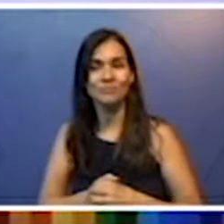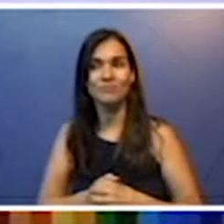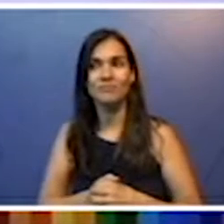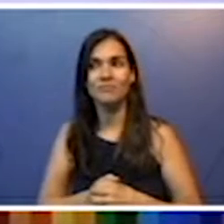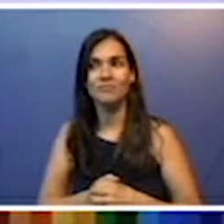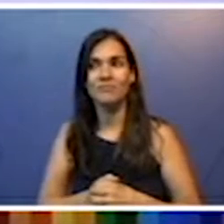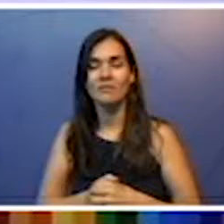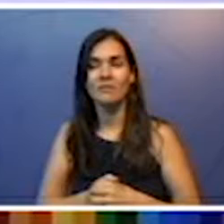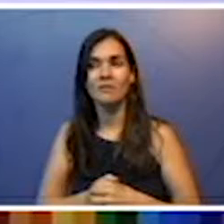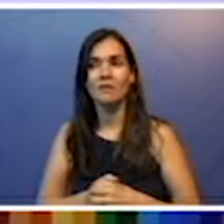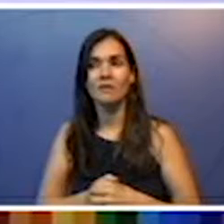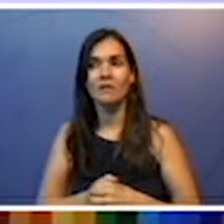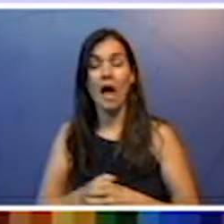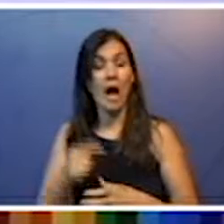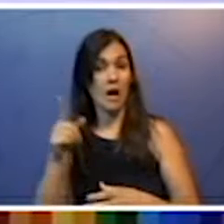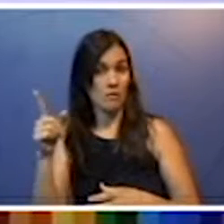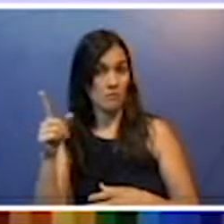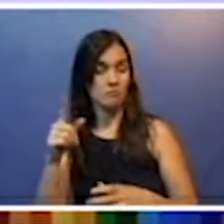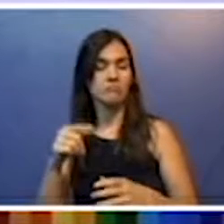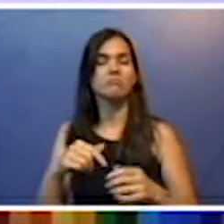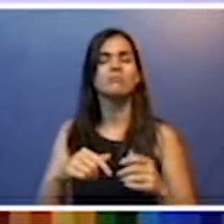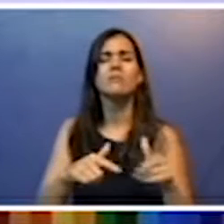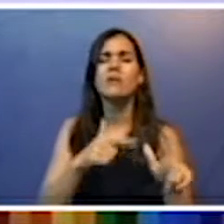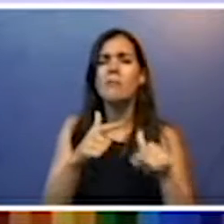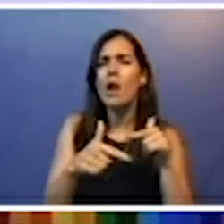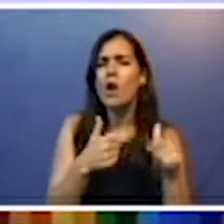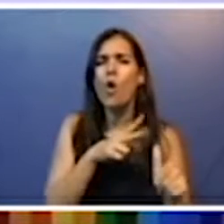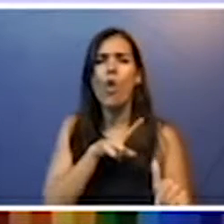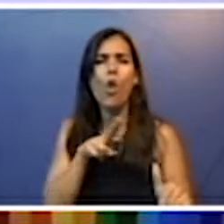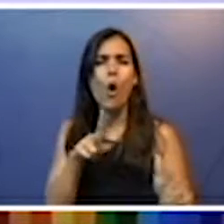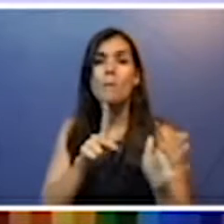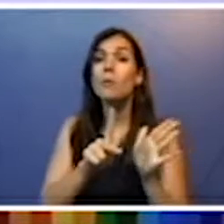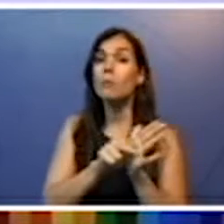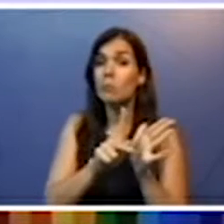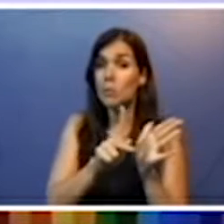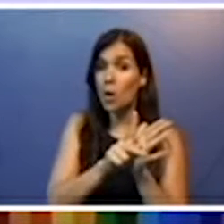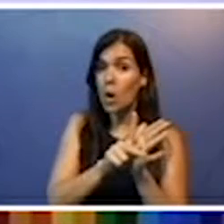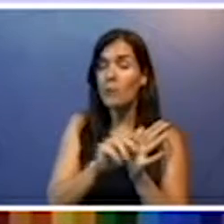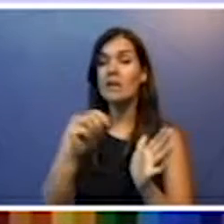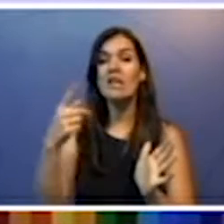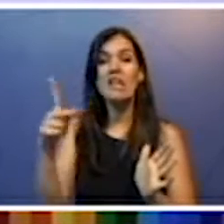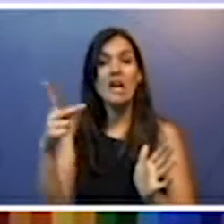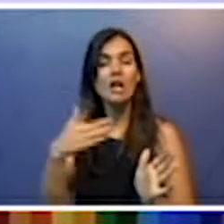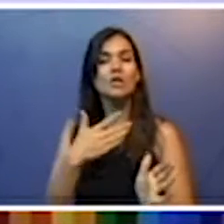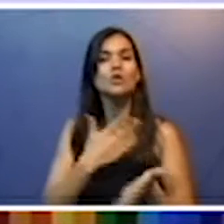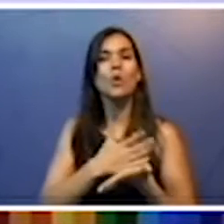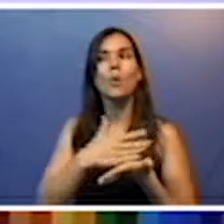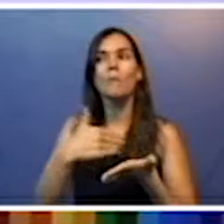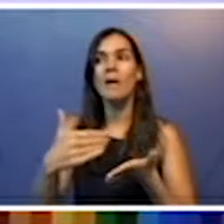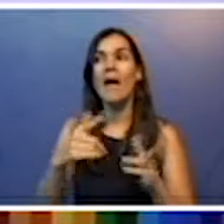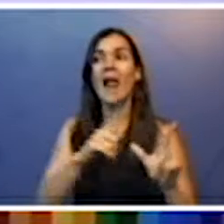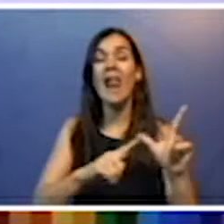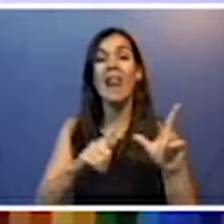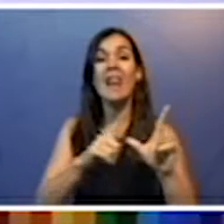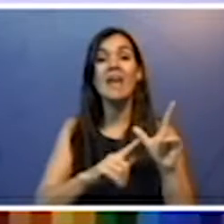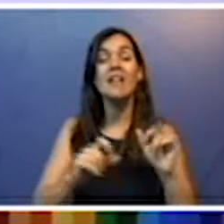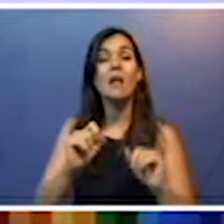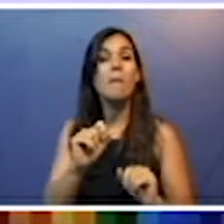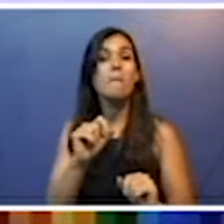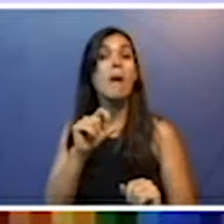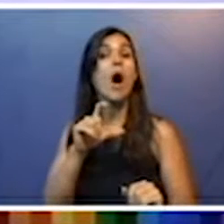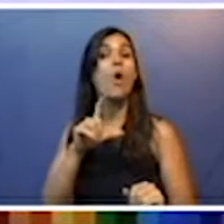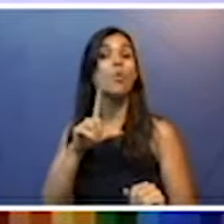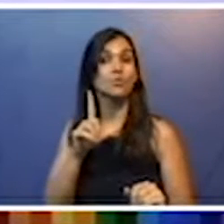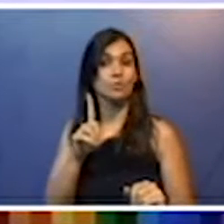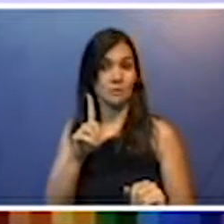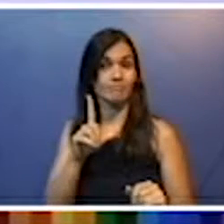trabalhar os nomes próprios que eles começam com a letra maiúscula. Então olha aqui,